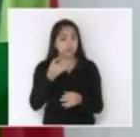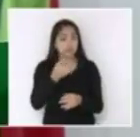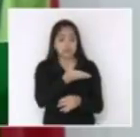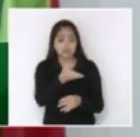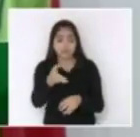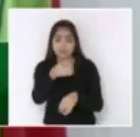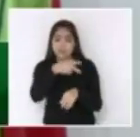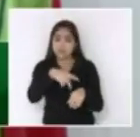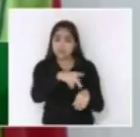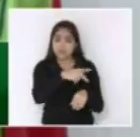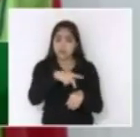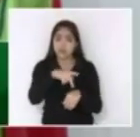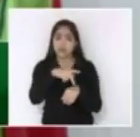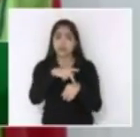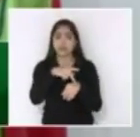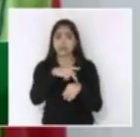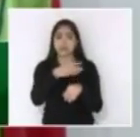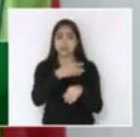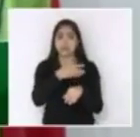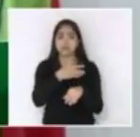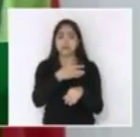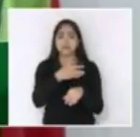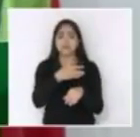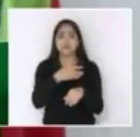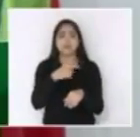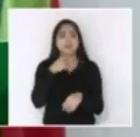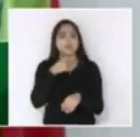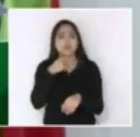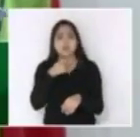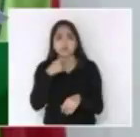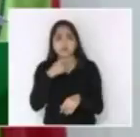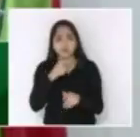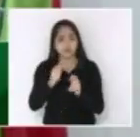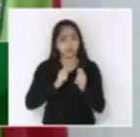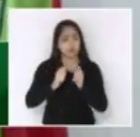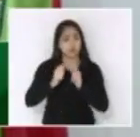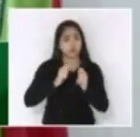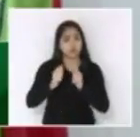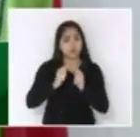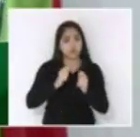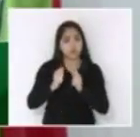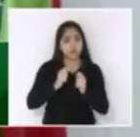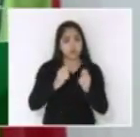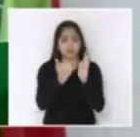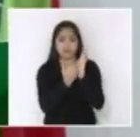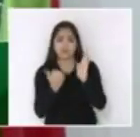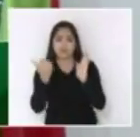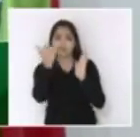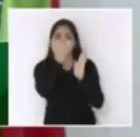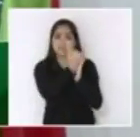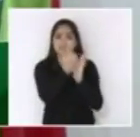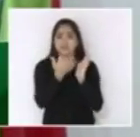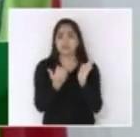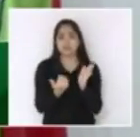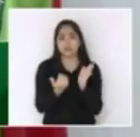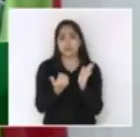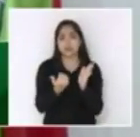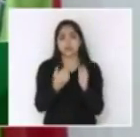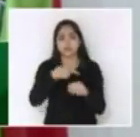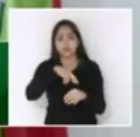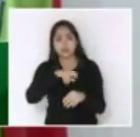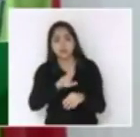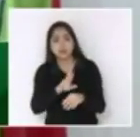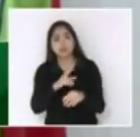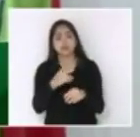não conseguiram conter os excessos dos fundamentalistas religiosos, do fanatismo, acabaram